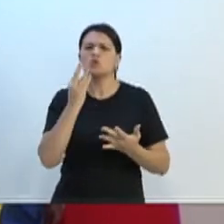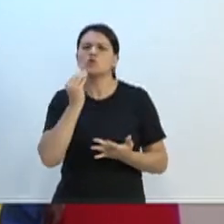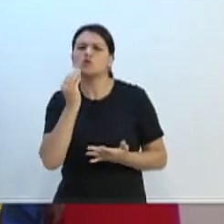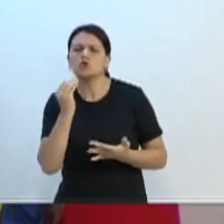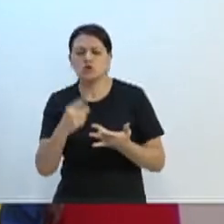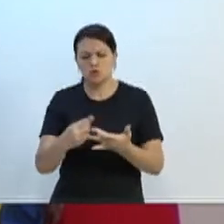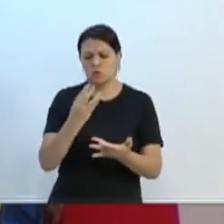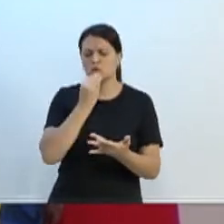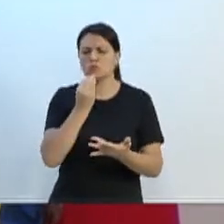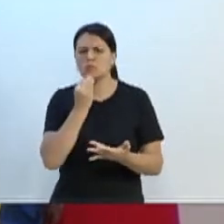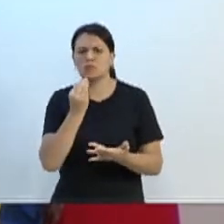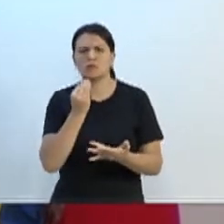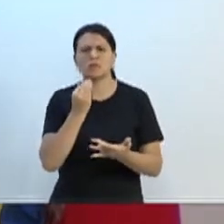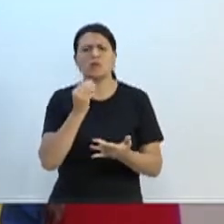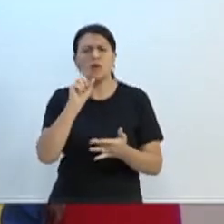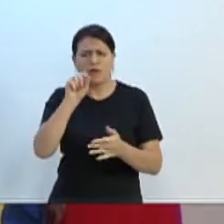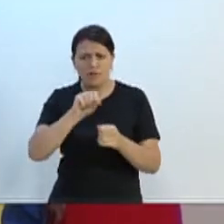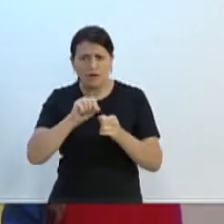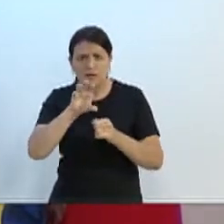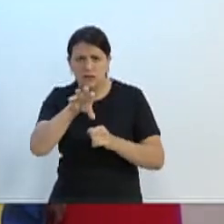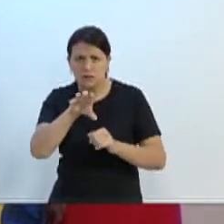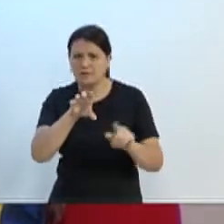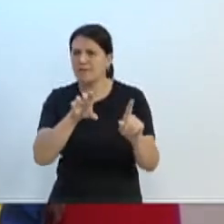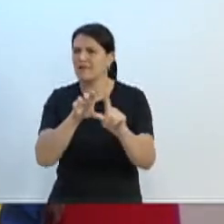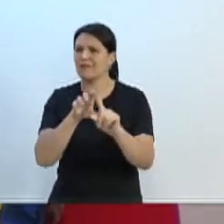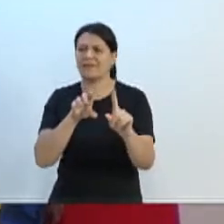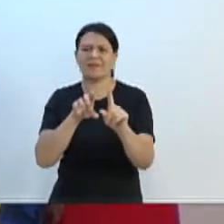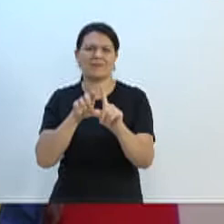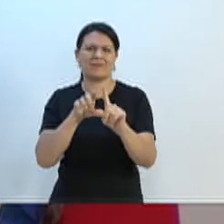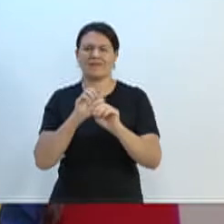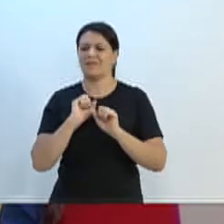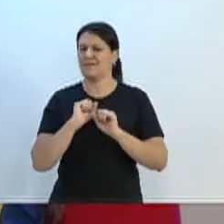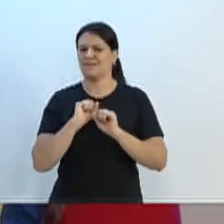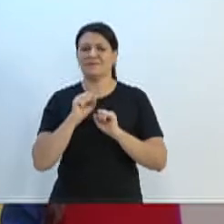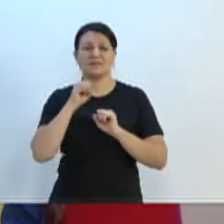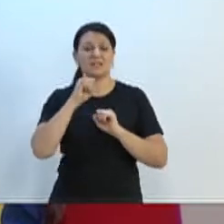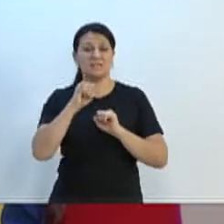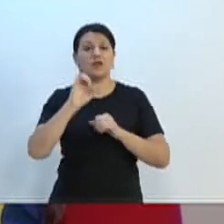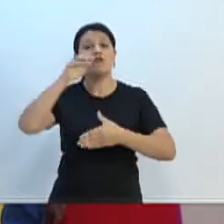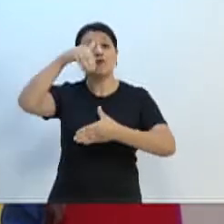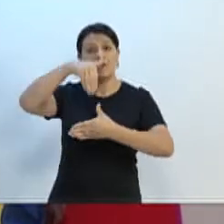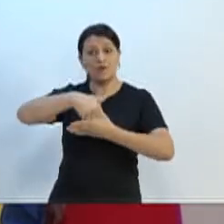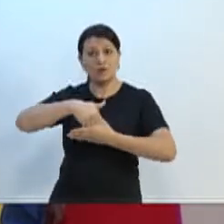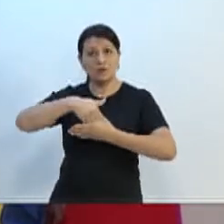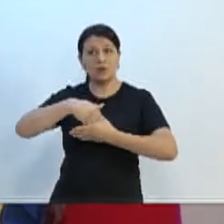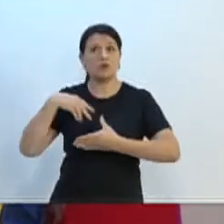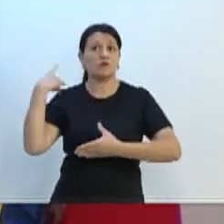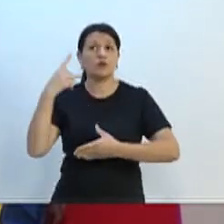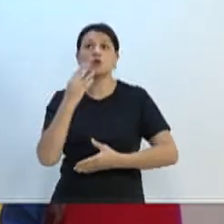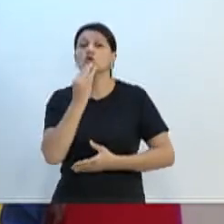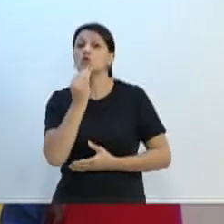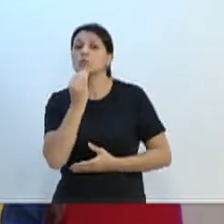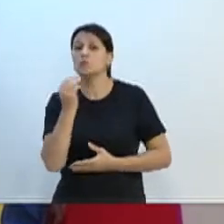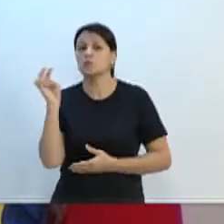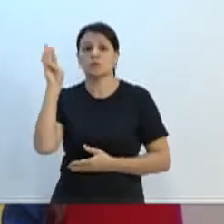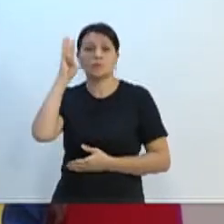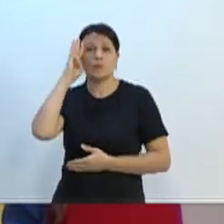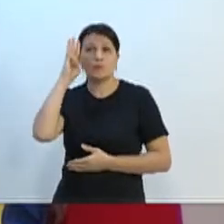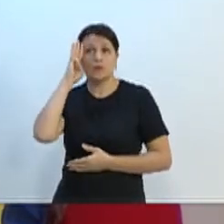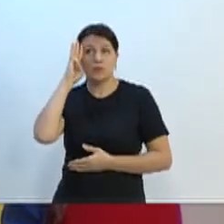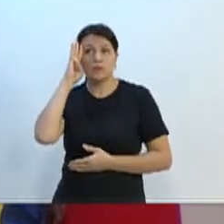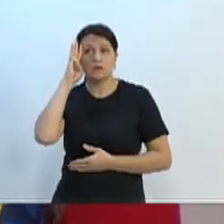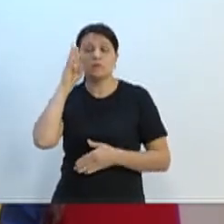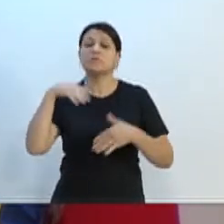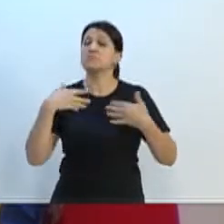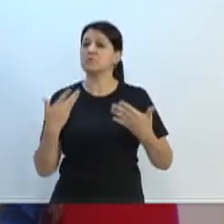fazer isso. Não vou para a torcida. Não vou, porque se nós tivéssemos votado, vereador Bruno, só para o senhor entender, na terça-feira como estava, nós